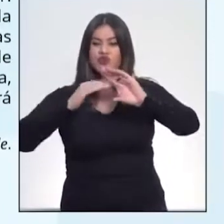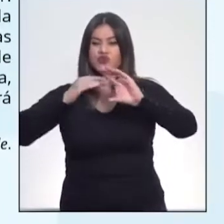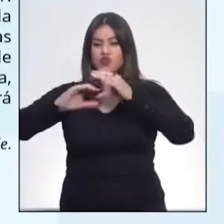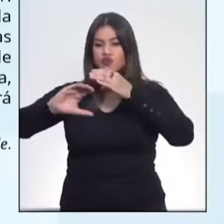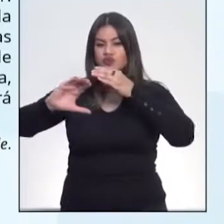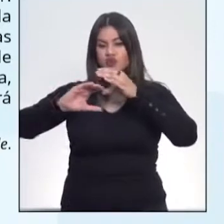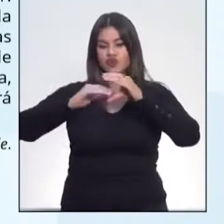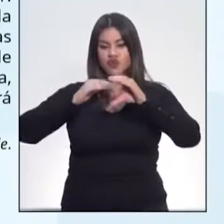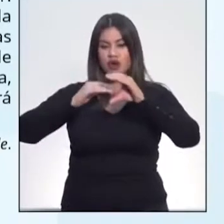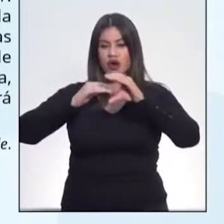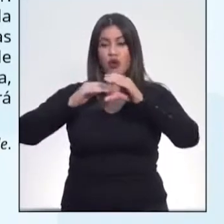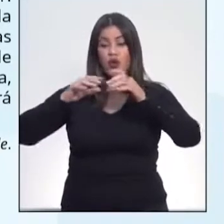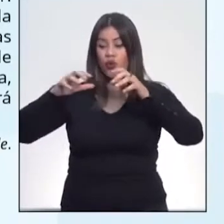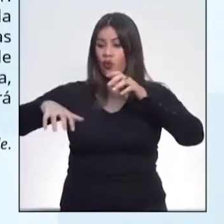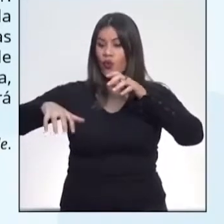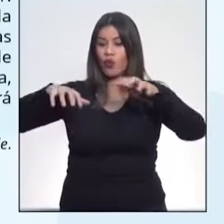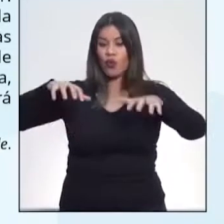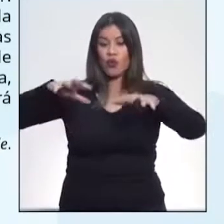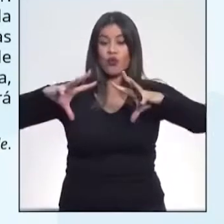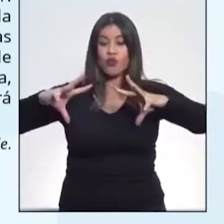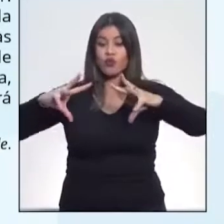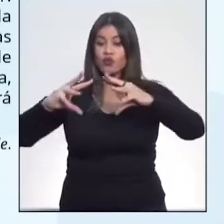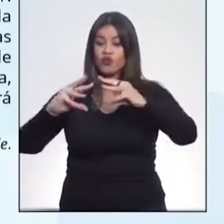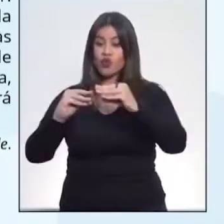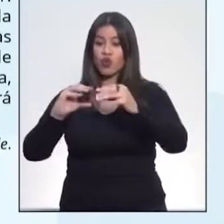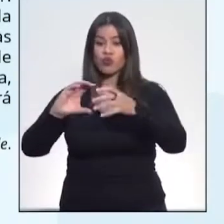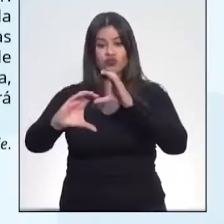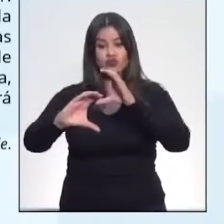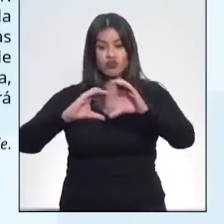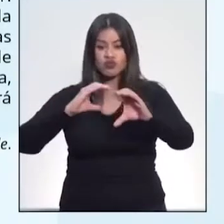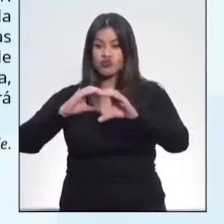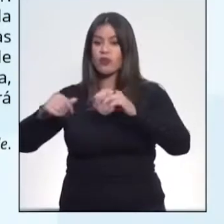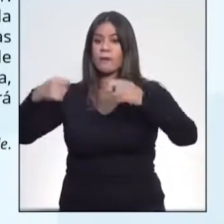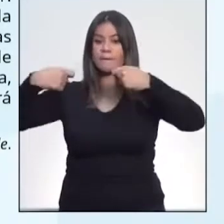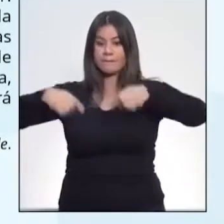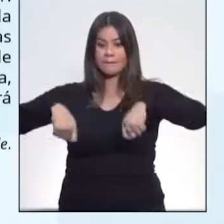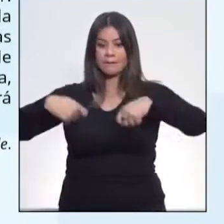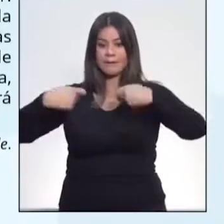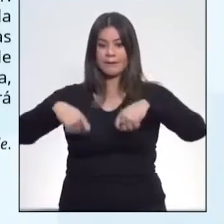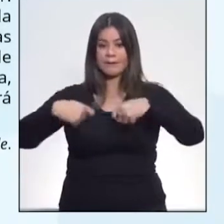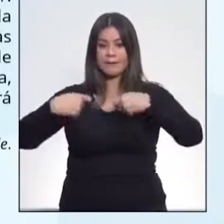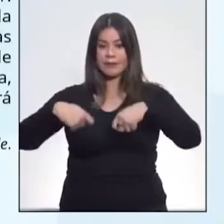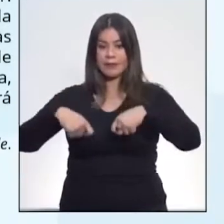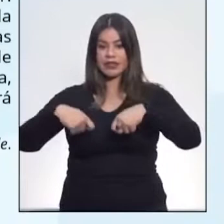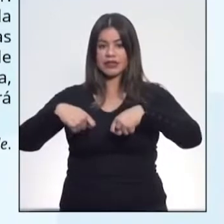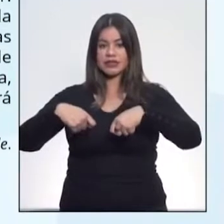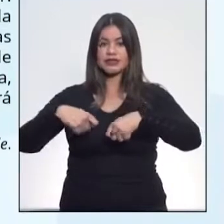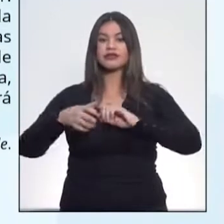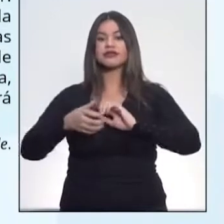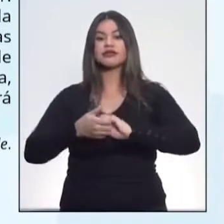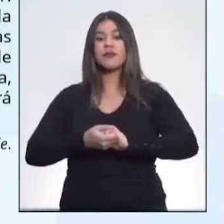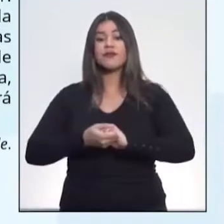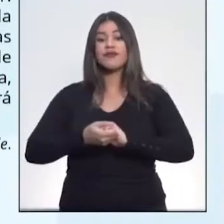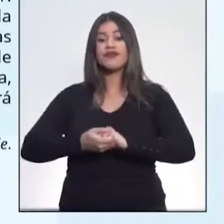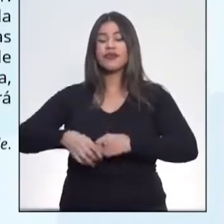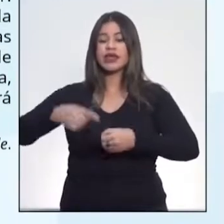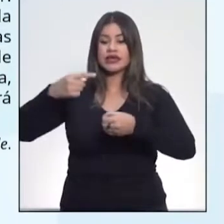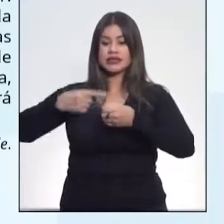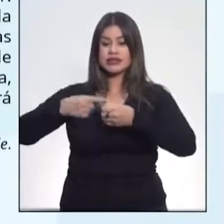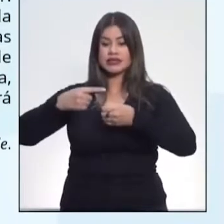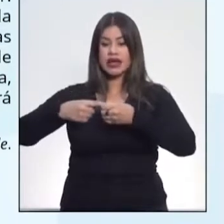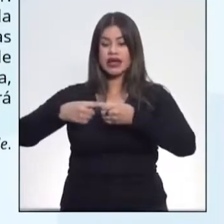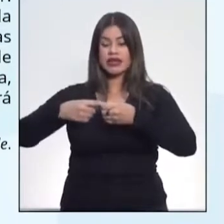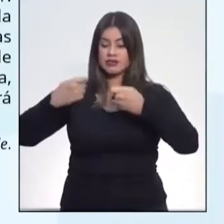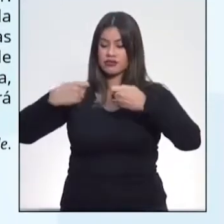interior do país ao mar em sua totalidade territorial para sua localização é recomendável que a cidade esteja no lugar